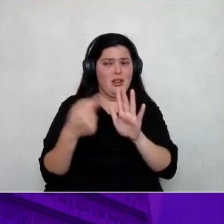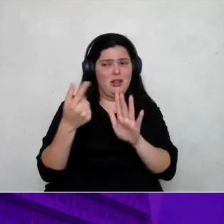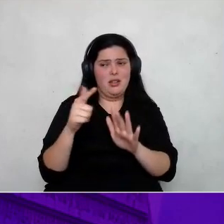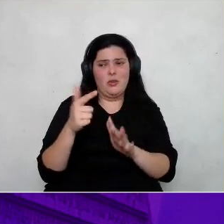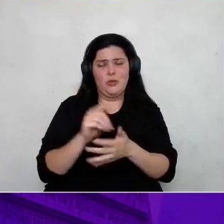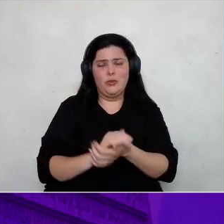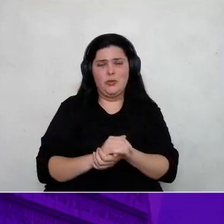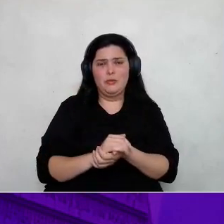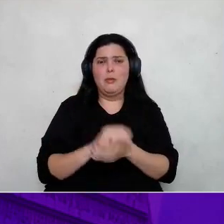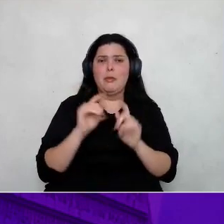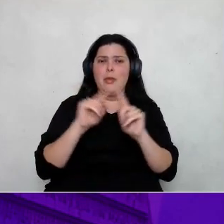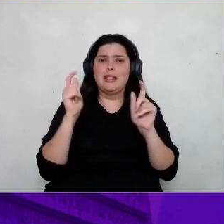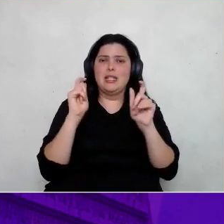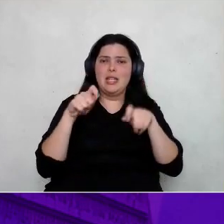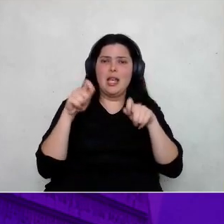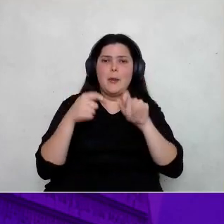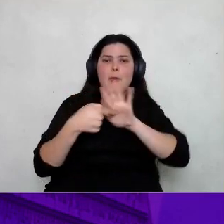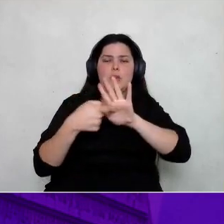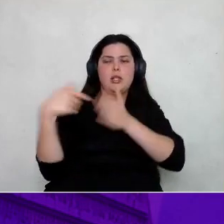conseguir mostrar o caminho.